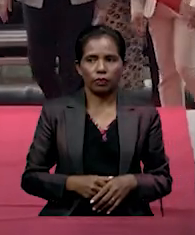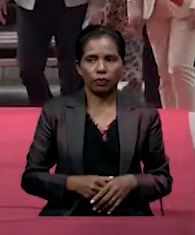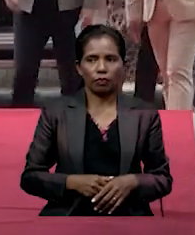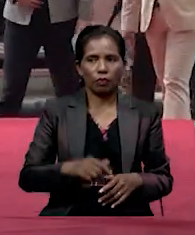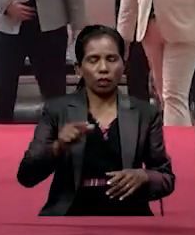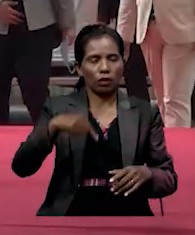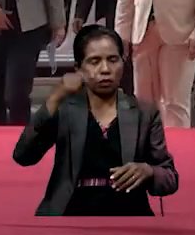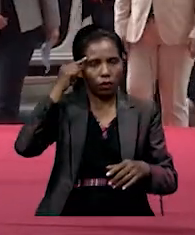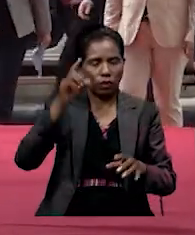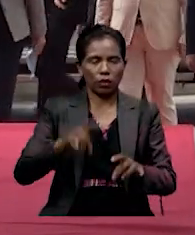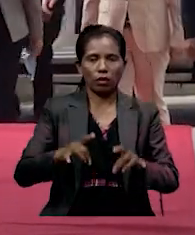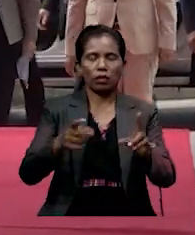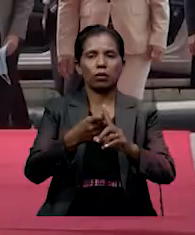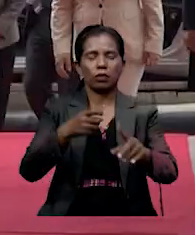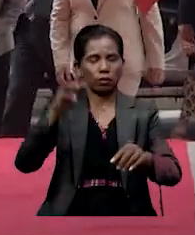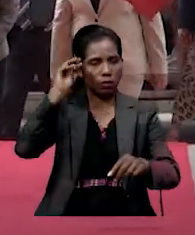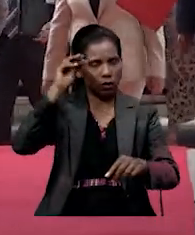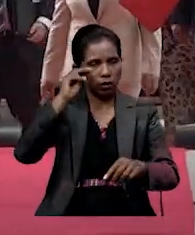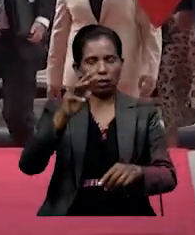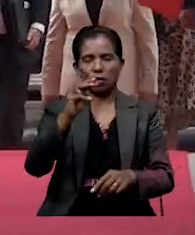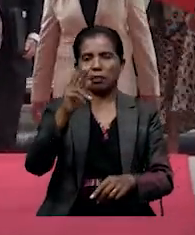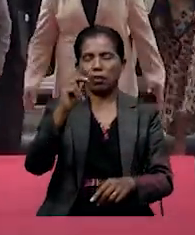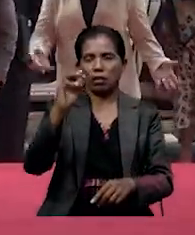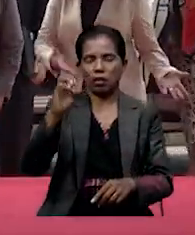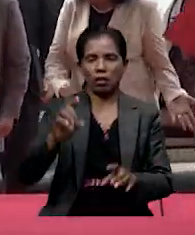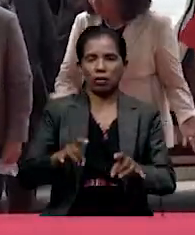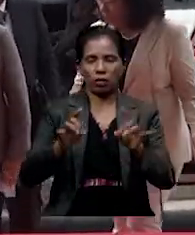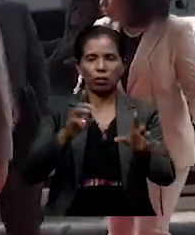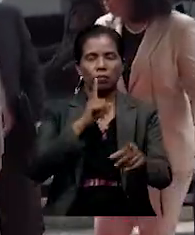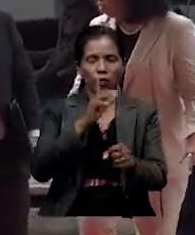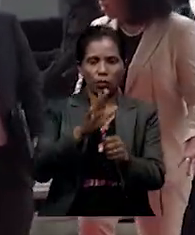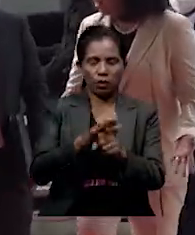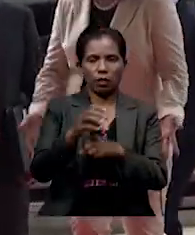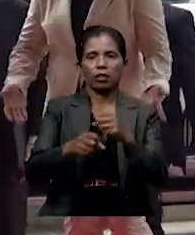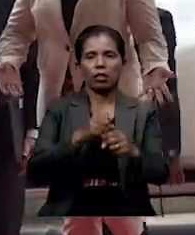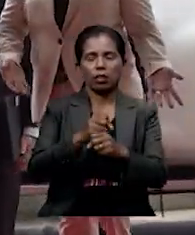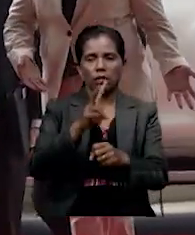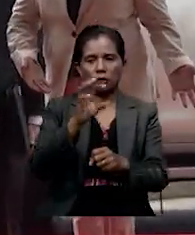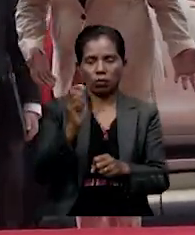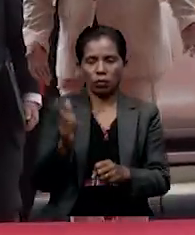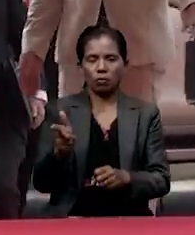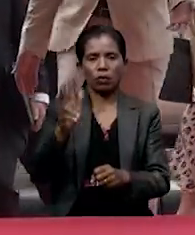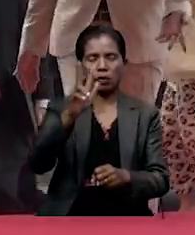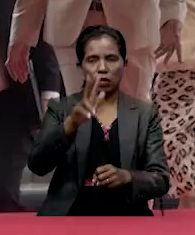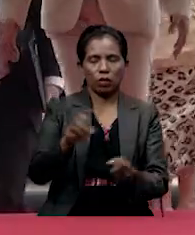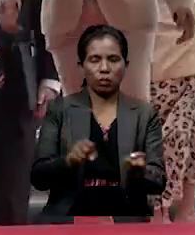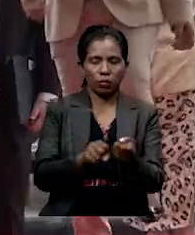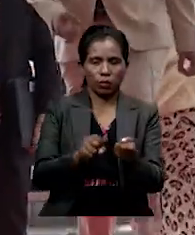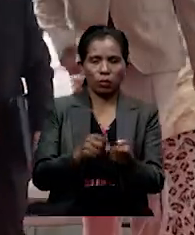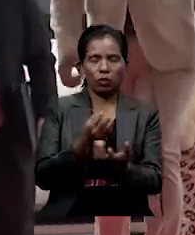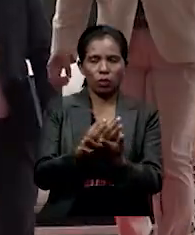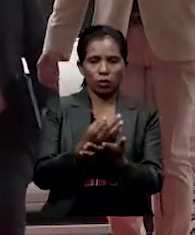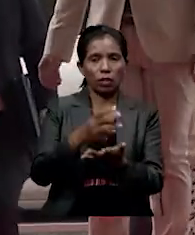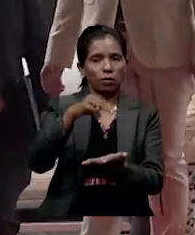Governu Federal Austrália liu si Ministério de Negócios Estrangeiros compromete e atina em rua nulo recintolo se apoia orçamento milliaun rua